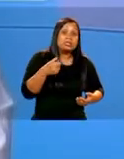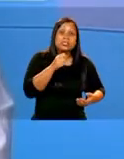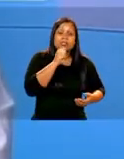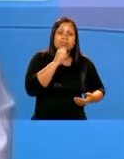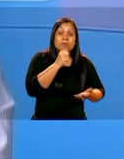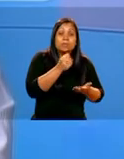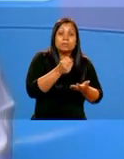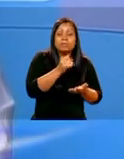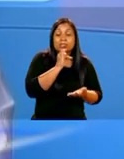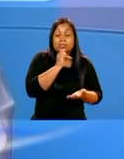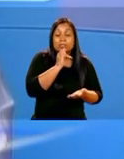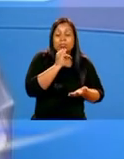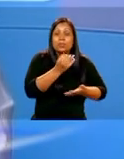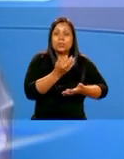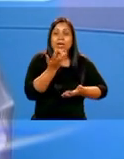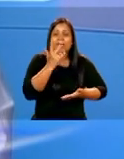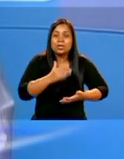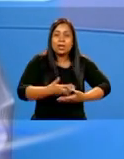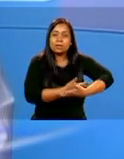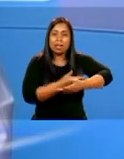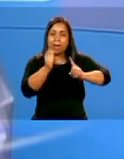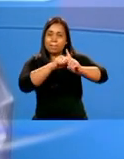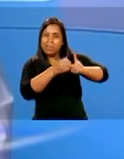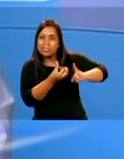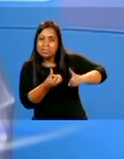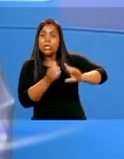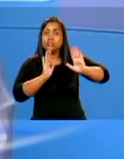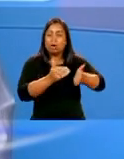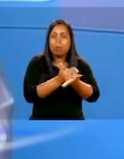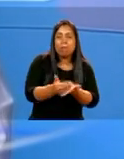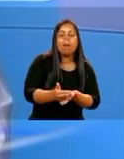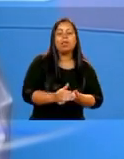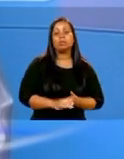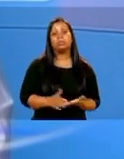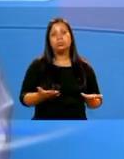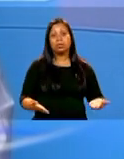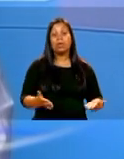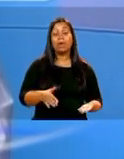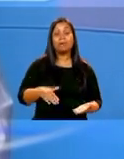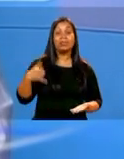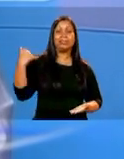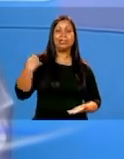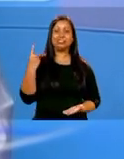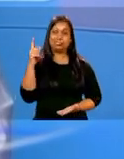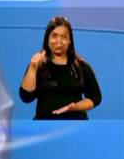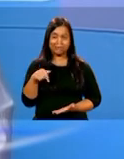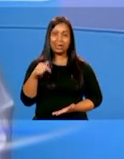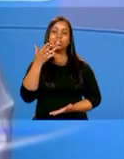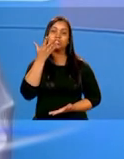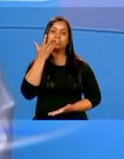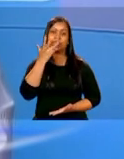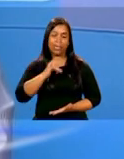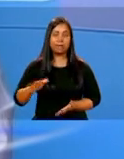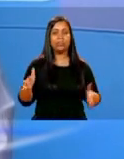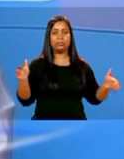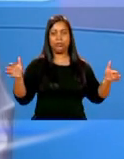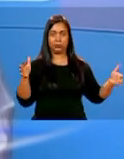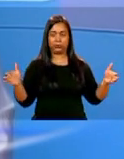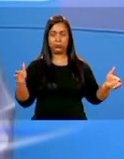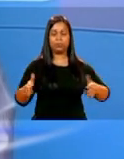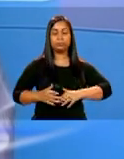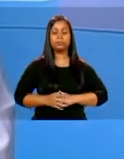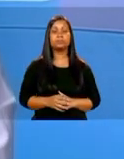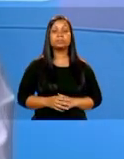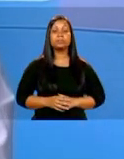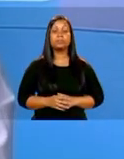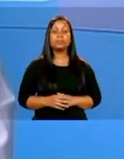meses já começa as terapias, 6 meses, né? E a gente considera criança até os 17 anos e 12 meses, 11